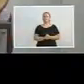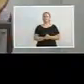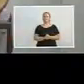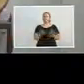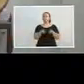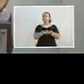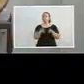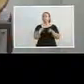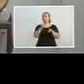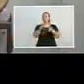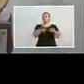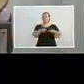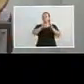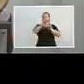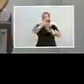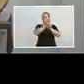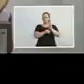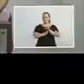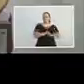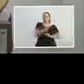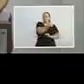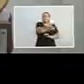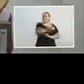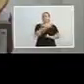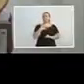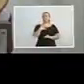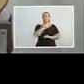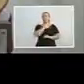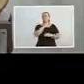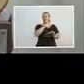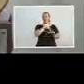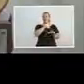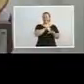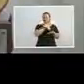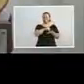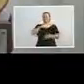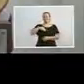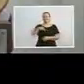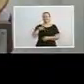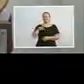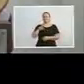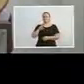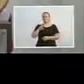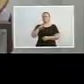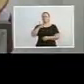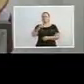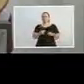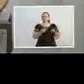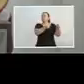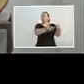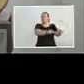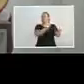um ofício que foi encaminhado ao secretário de Saúde e Exercício, doutor Murilo Capella, no sentido de